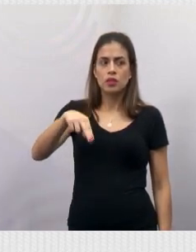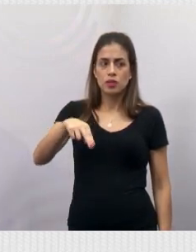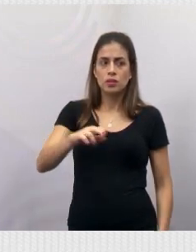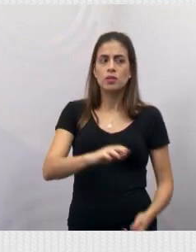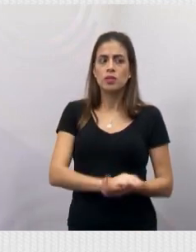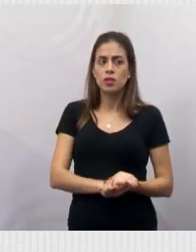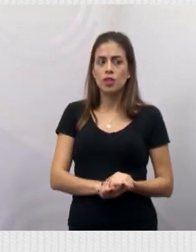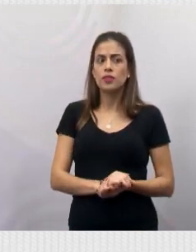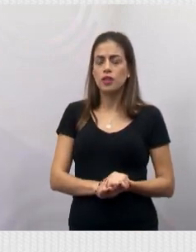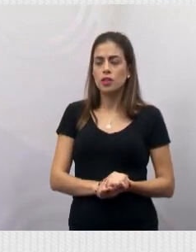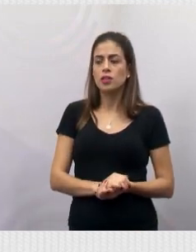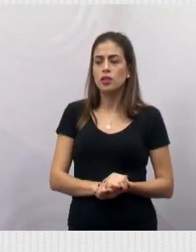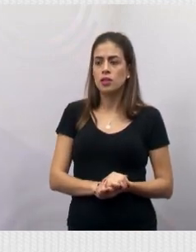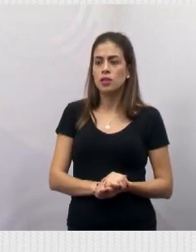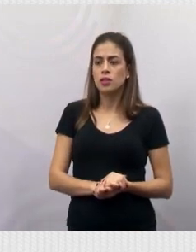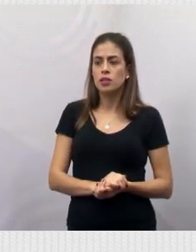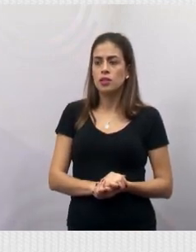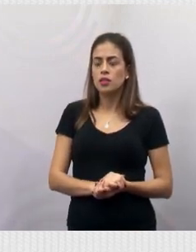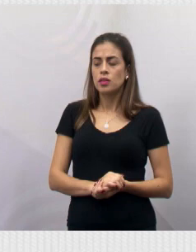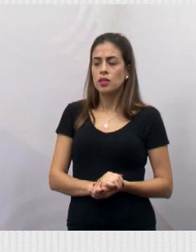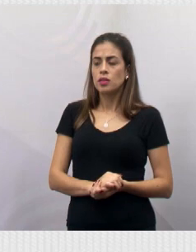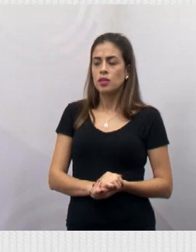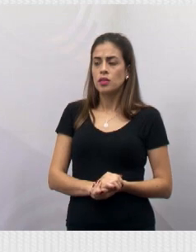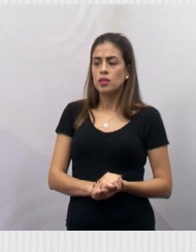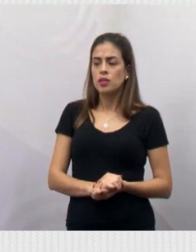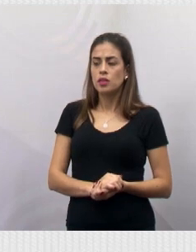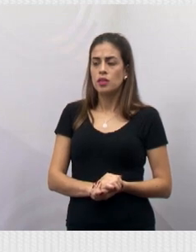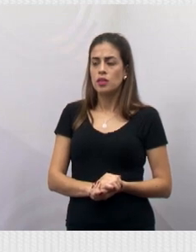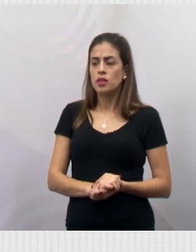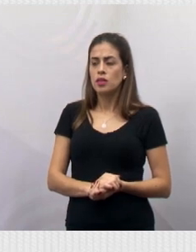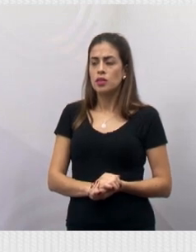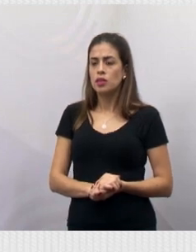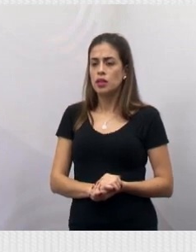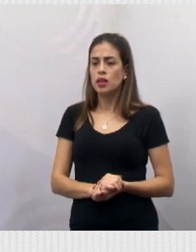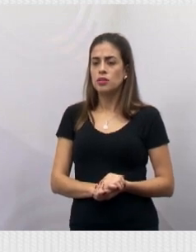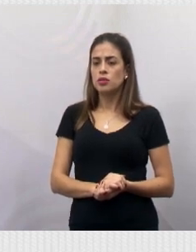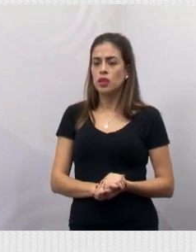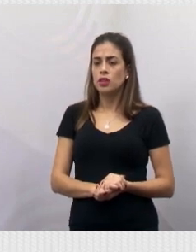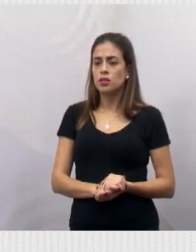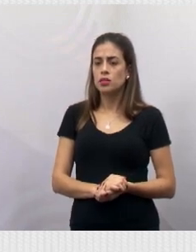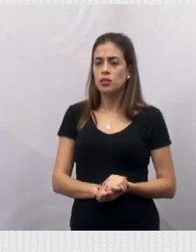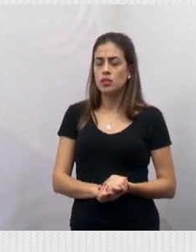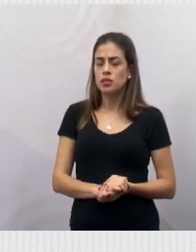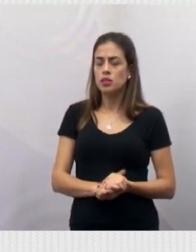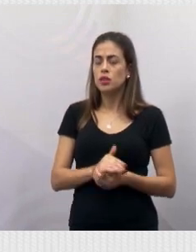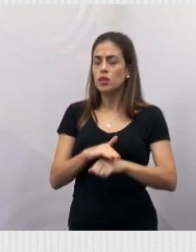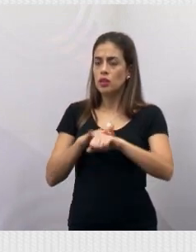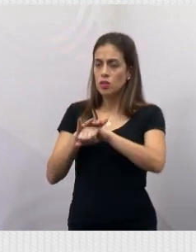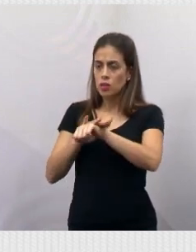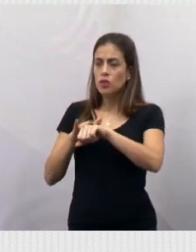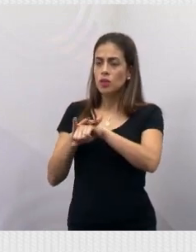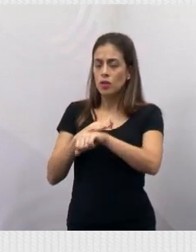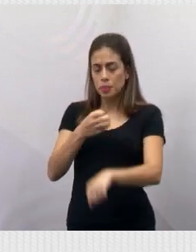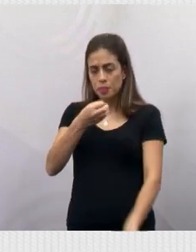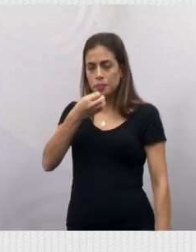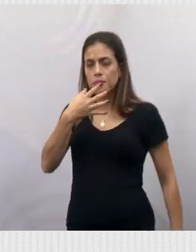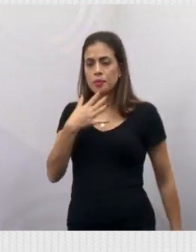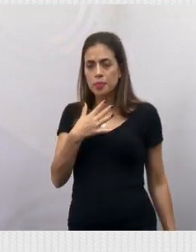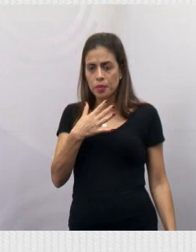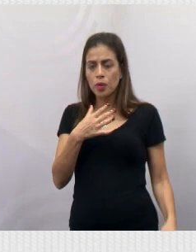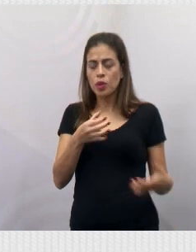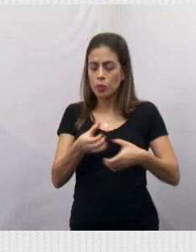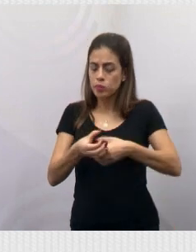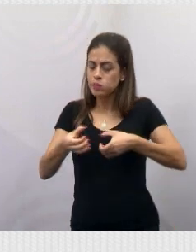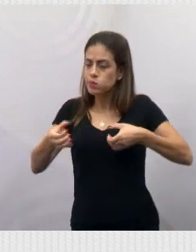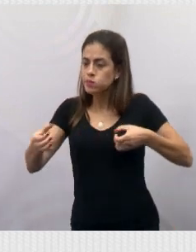algumas demandas que chegaram no nosso gabinete. Foi uma conversa muito produtiva sobre as redes de